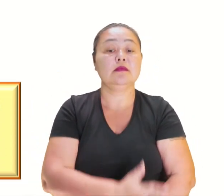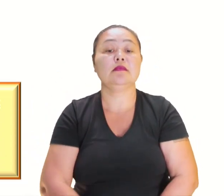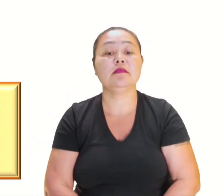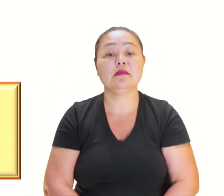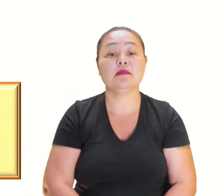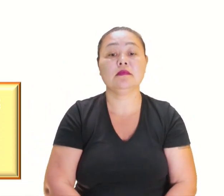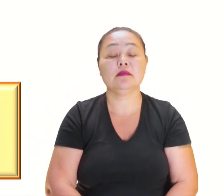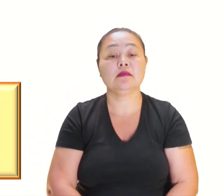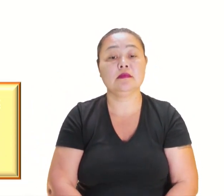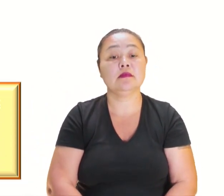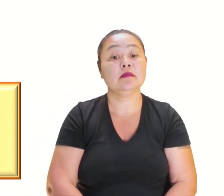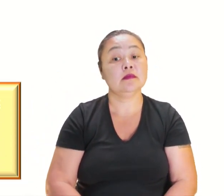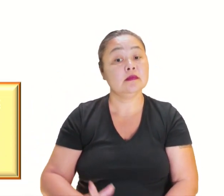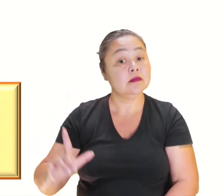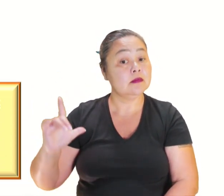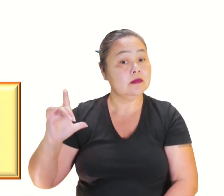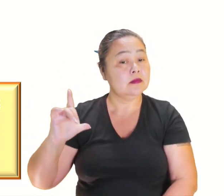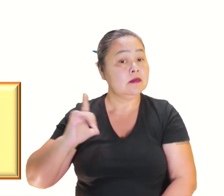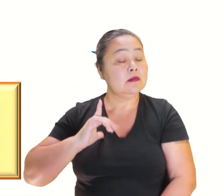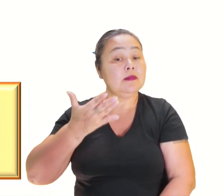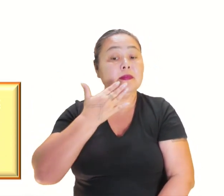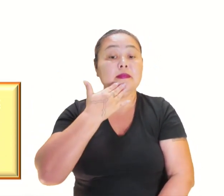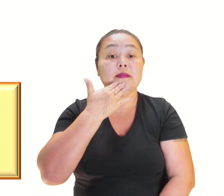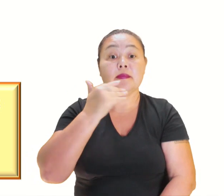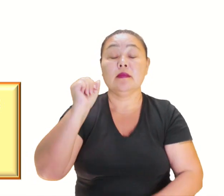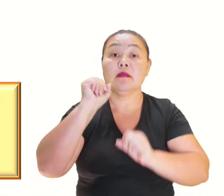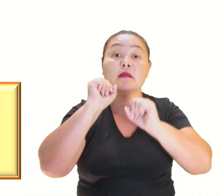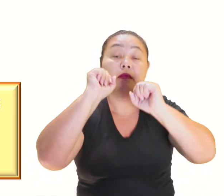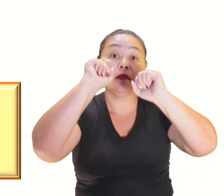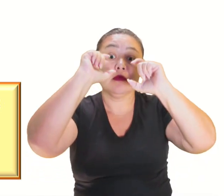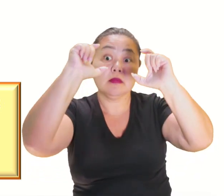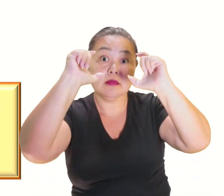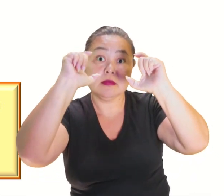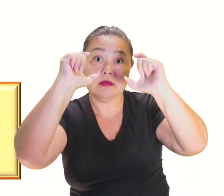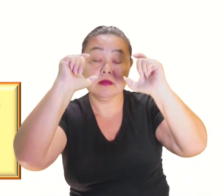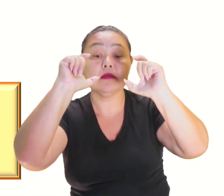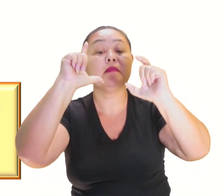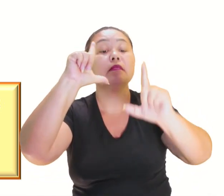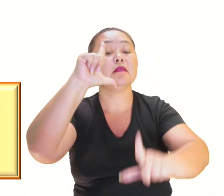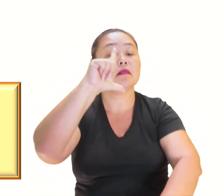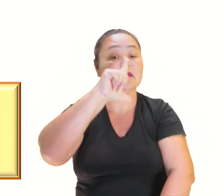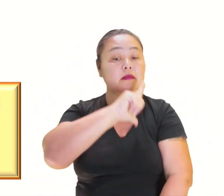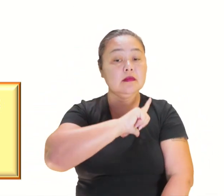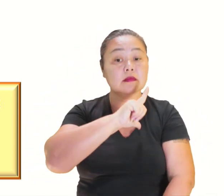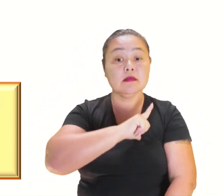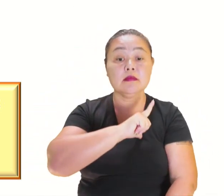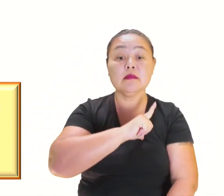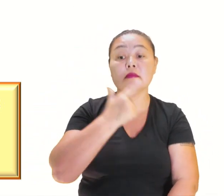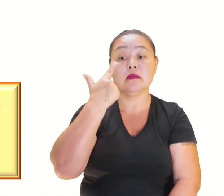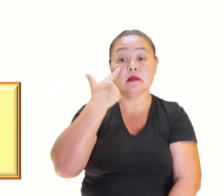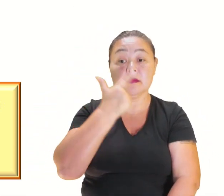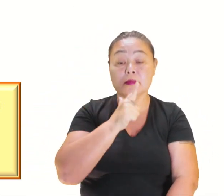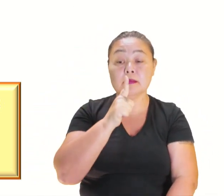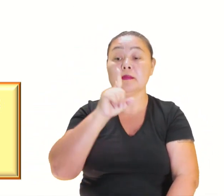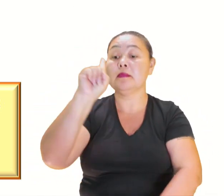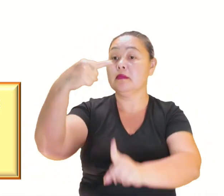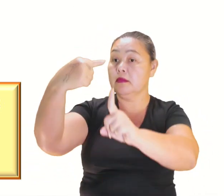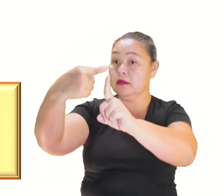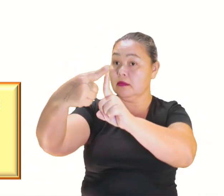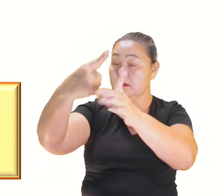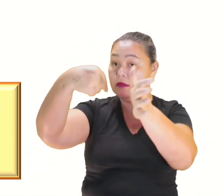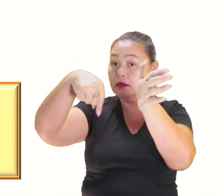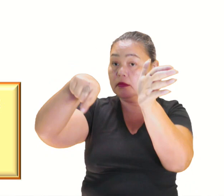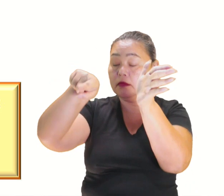valor numérico. Aí vem um pedido de atenção. Devemos ficar atentos aos